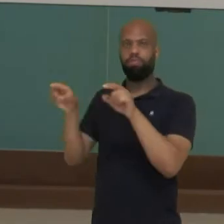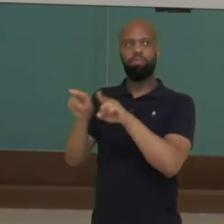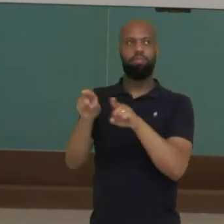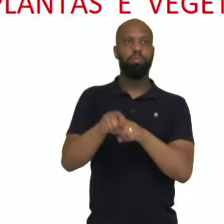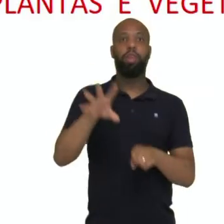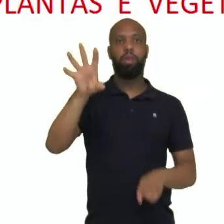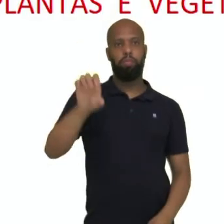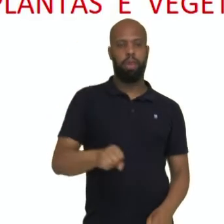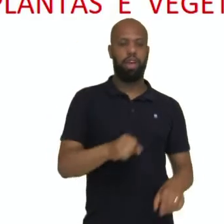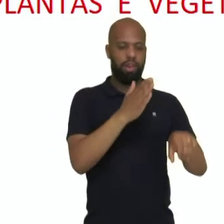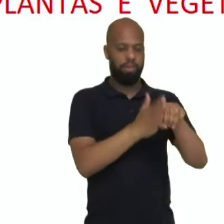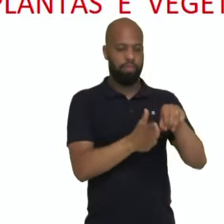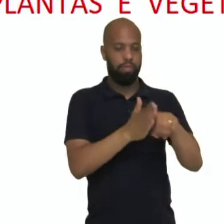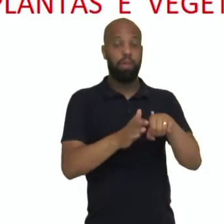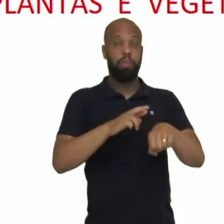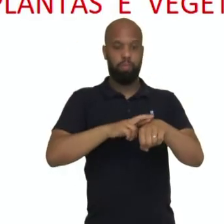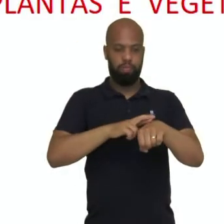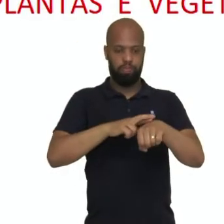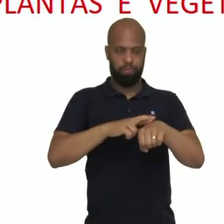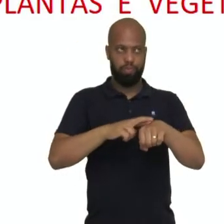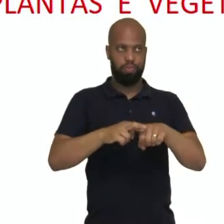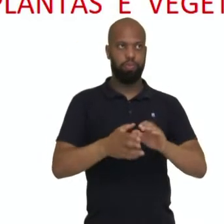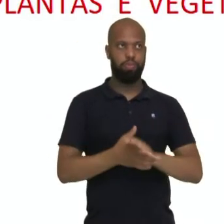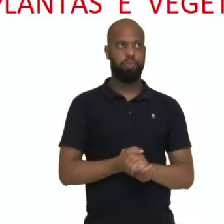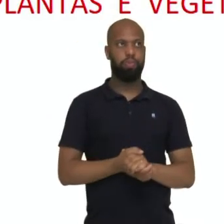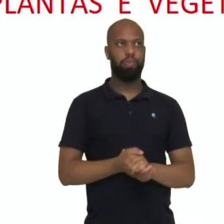uma beterraba,